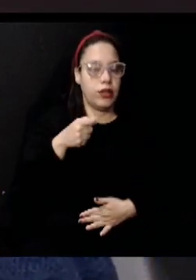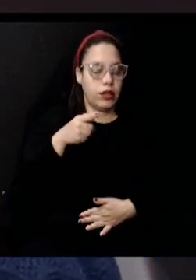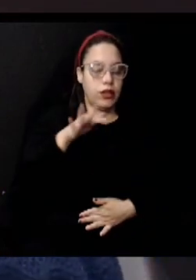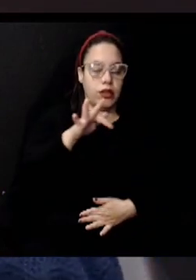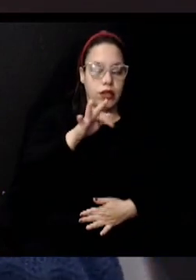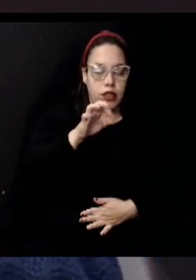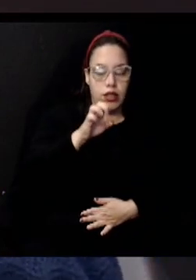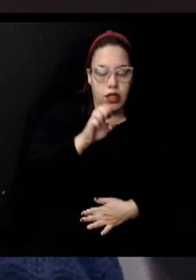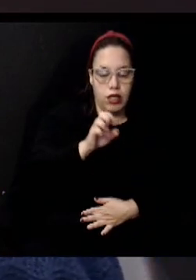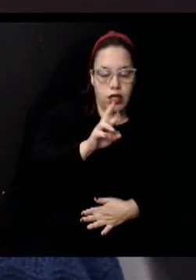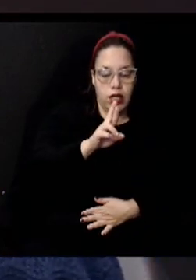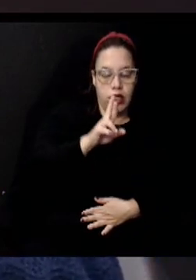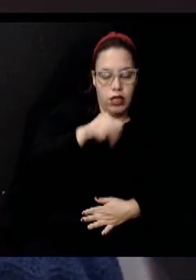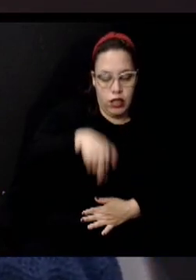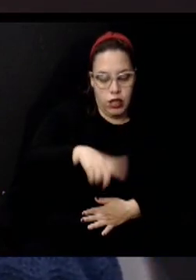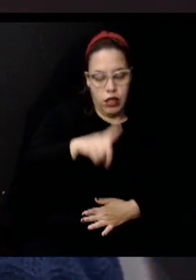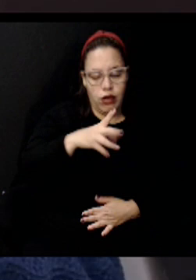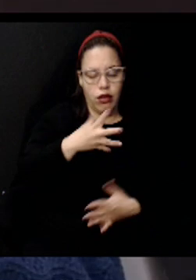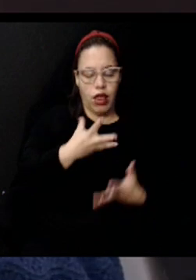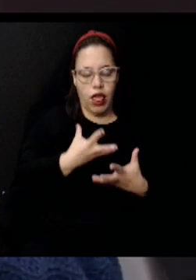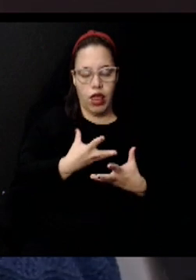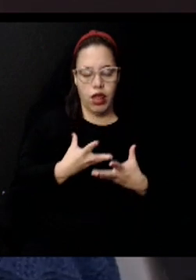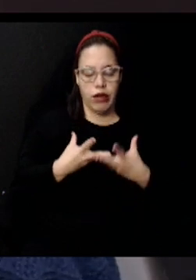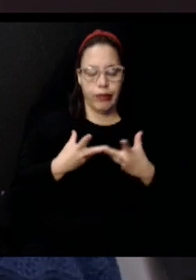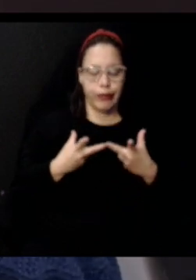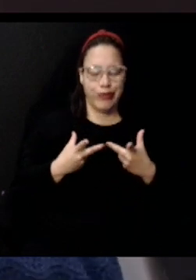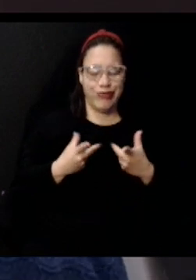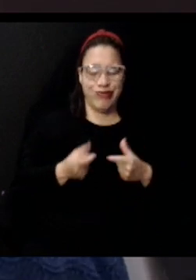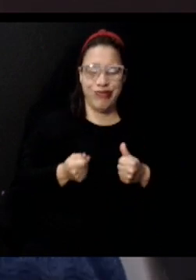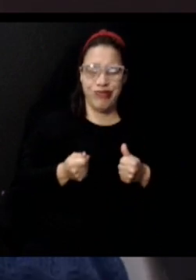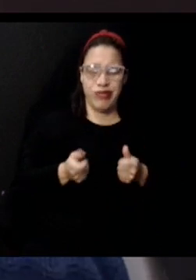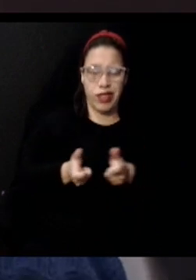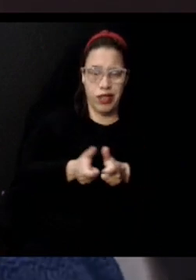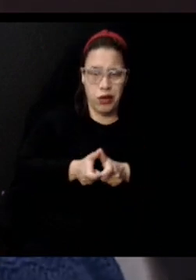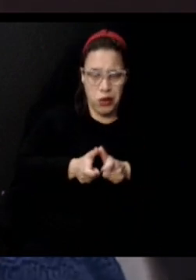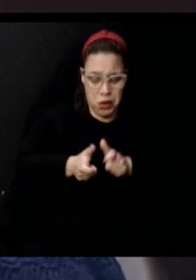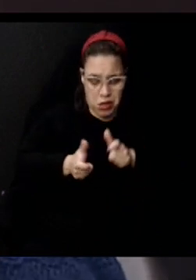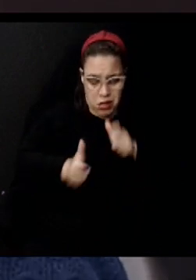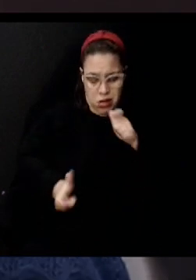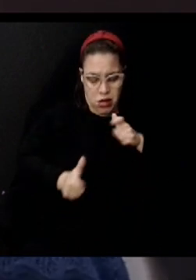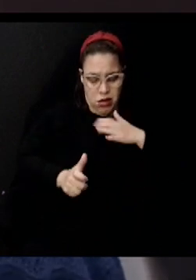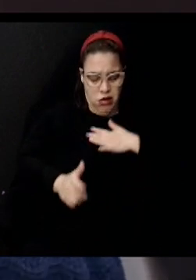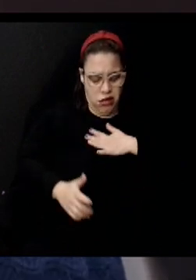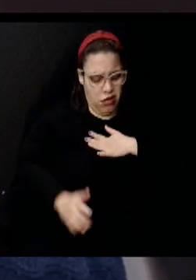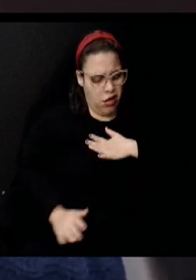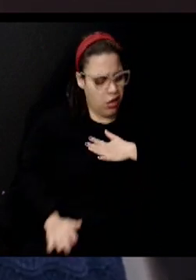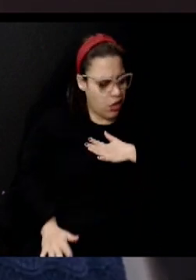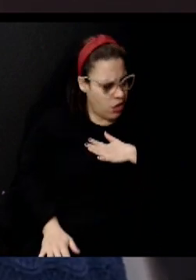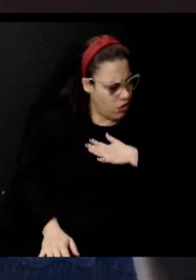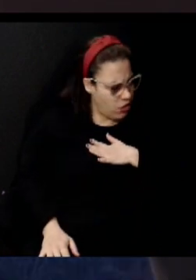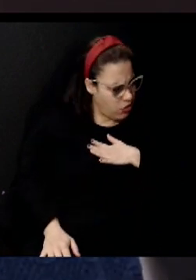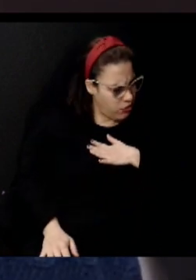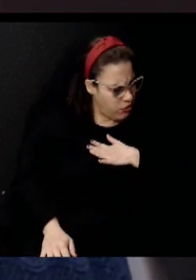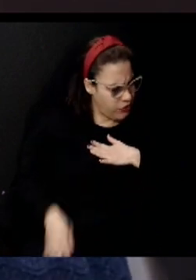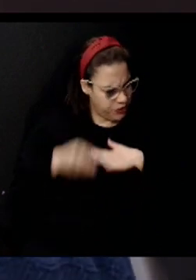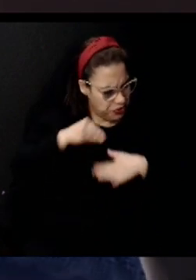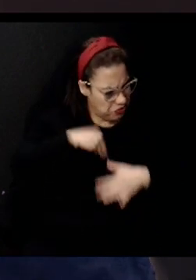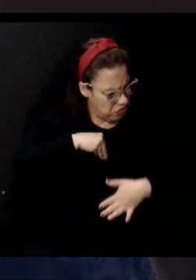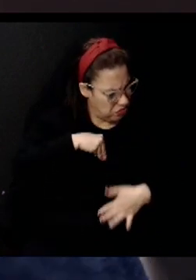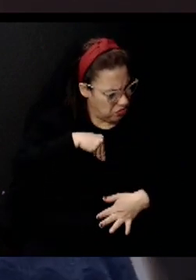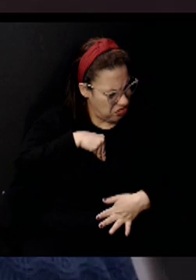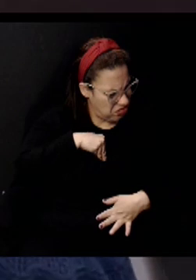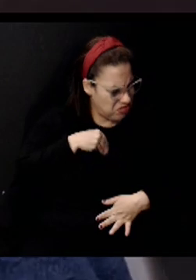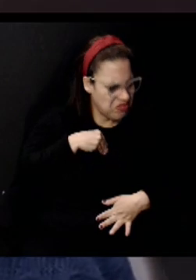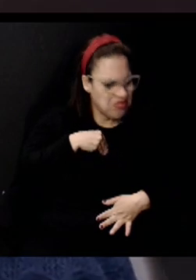perceber, sim, o vazio. Muitas das vezes é um vazio enorme. Que vazio é esse que está dentro de si mesmo, né,